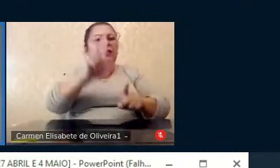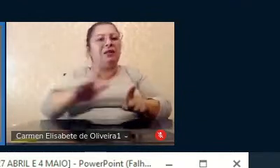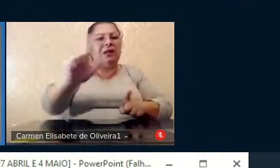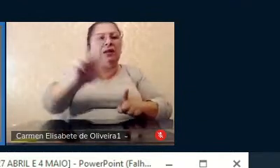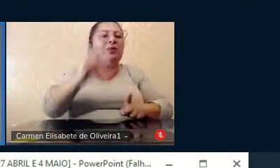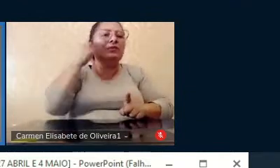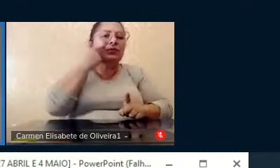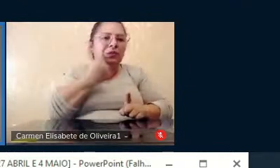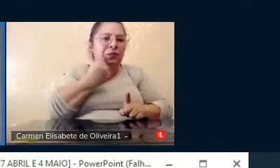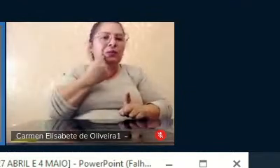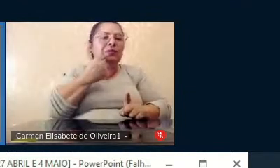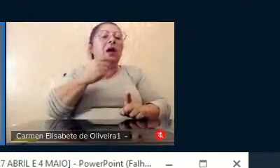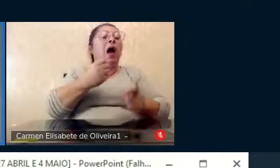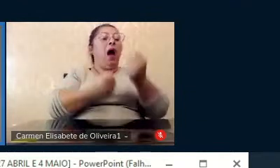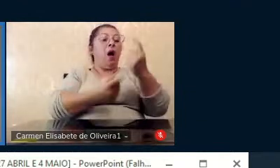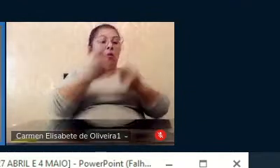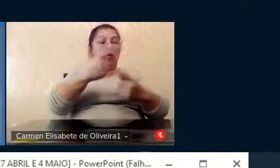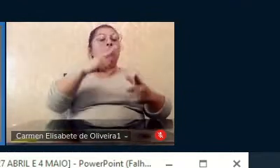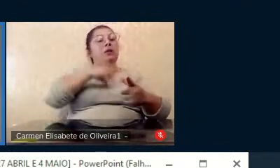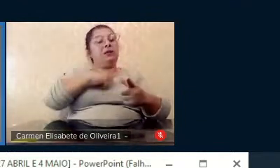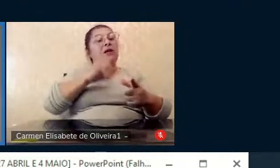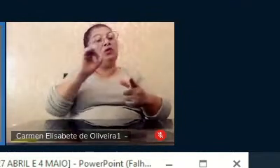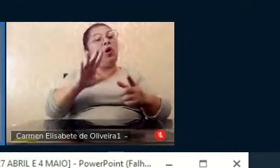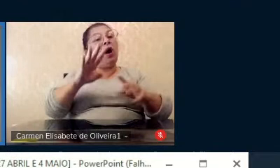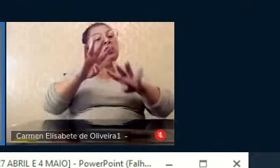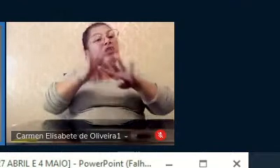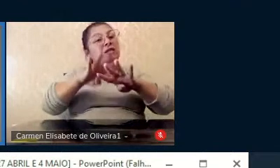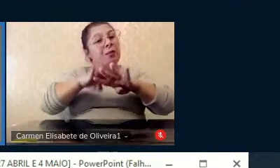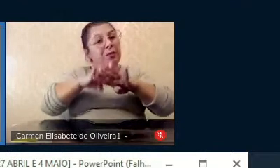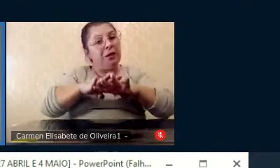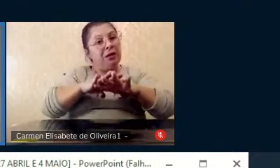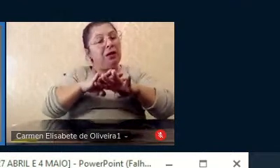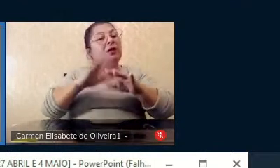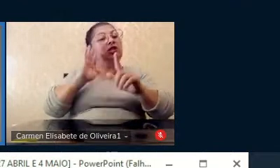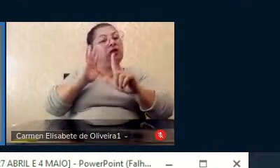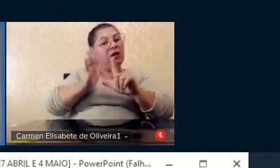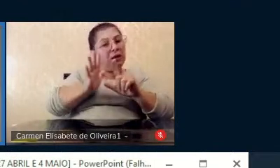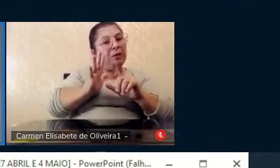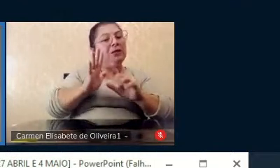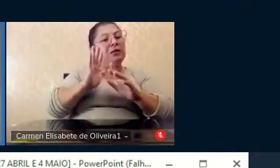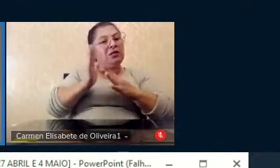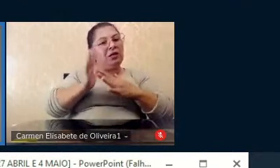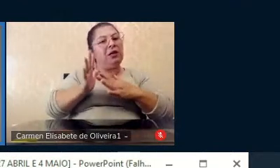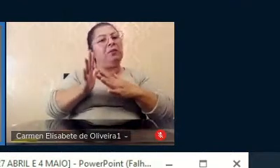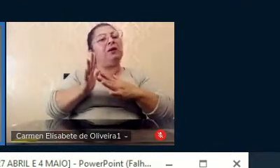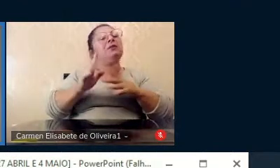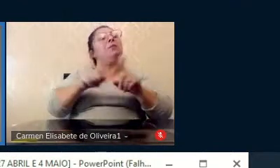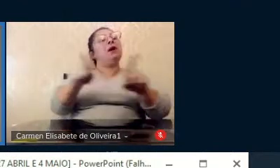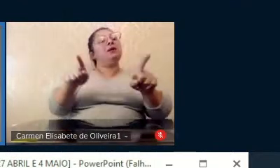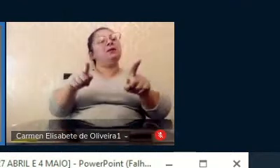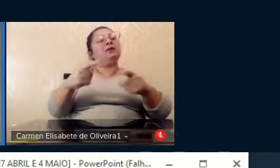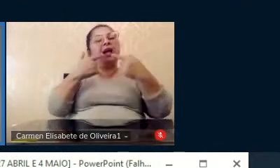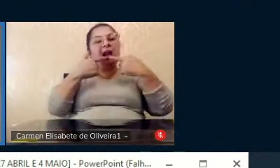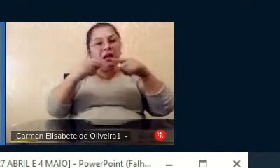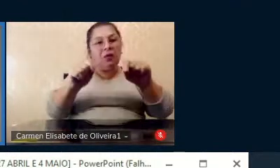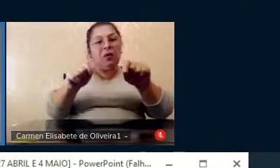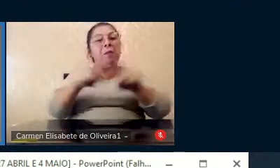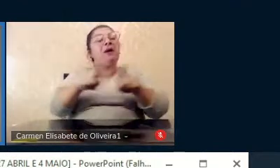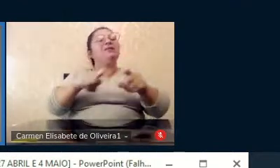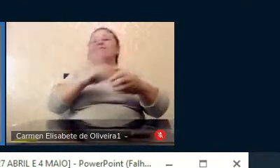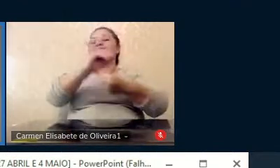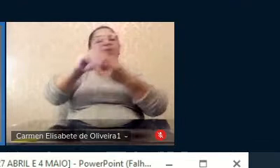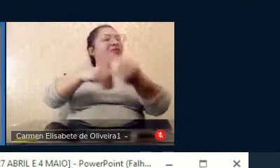maioria deles ainda trabalha apenas com a disciplina de Libras, que é o ensino da língua, né? Mas que não envolve